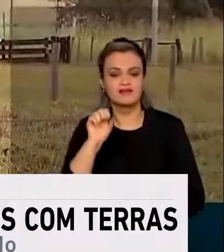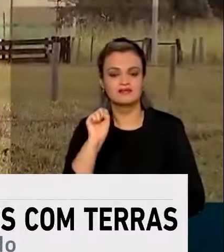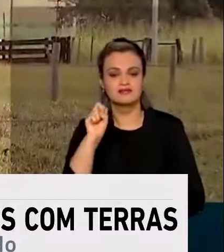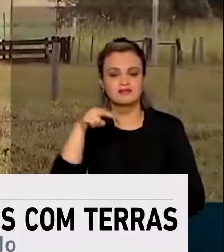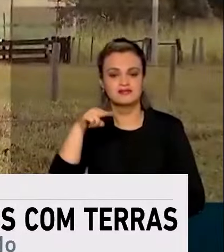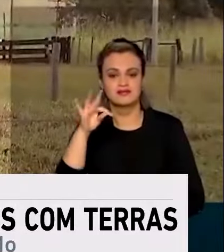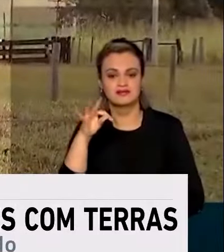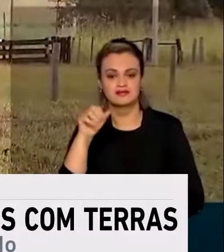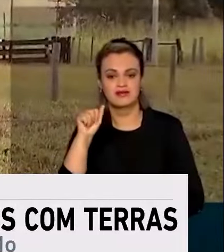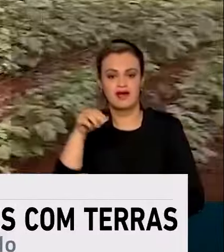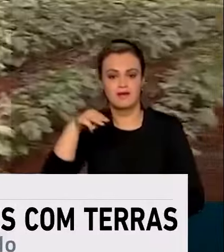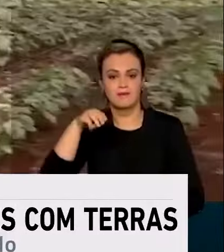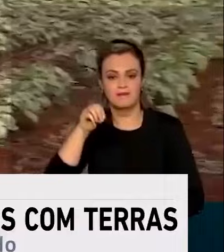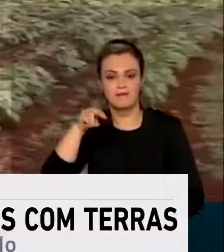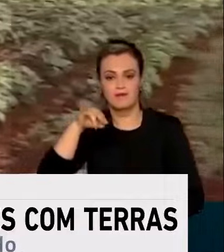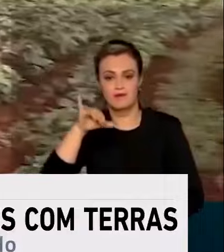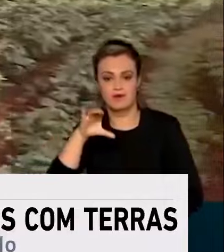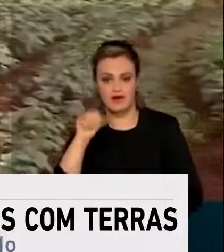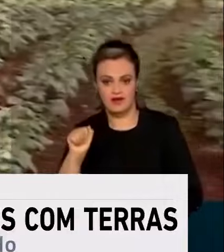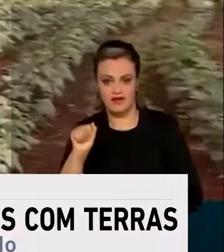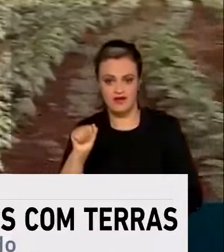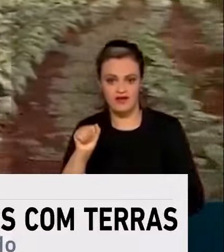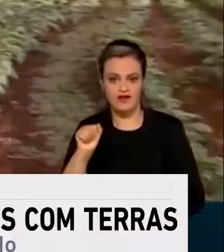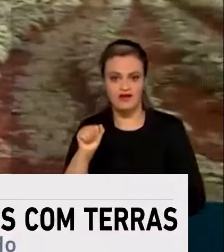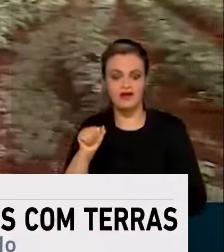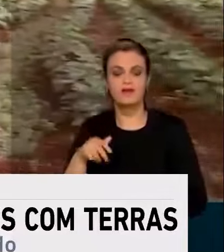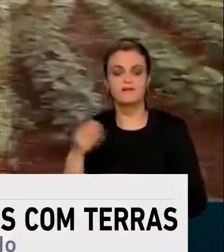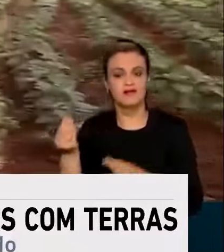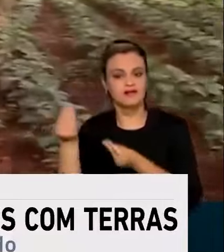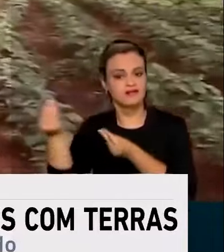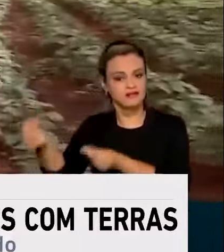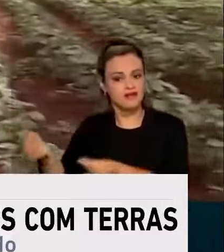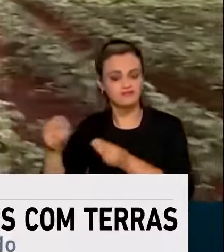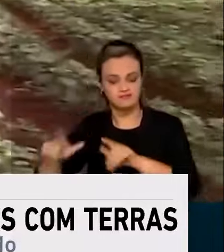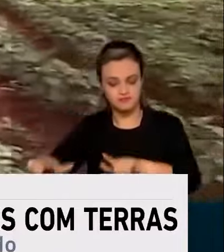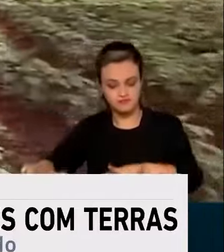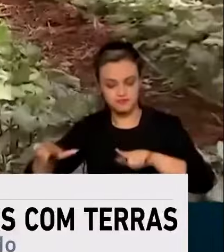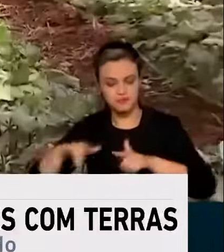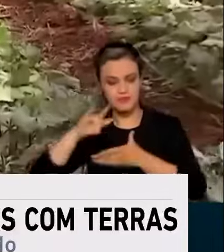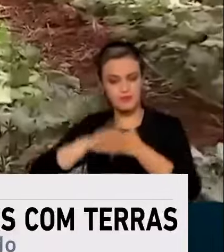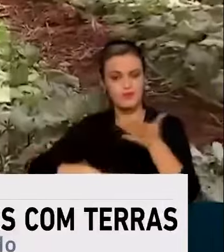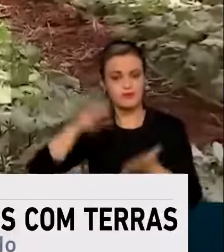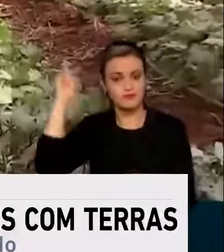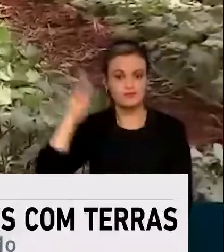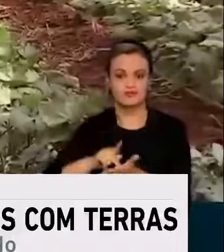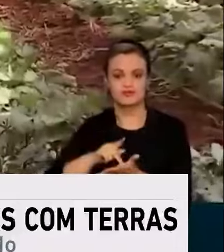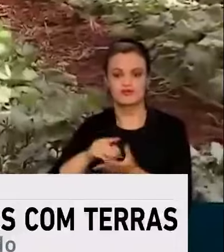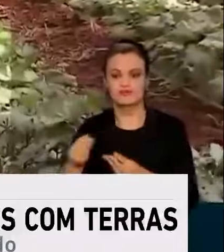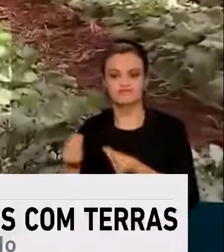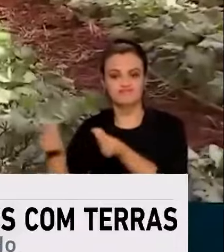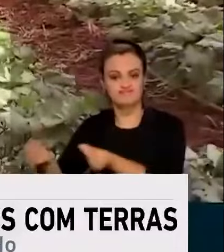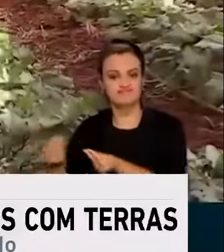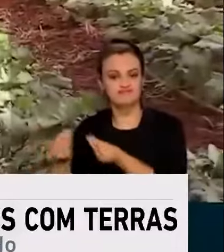a matéria que está no Senado Federal, abre o orçamento fiscal da União em favor do Ministério do